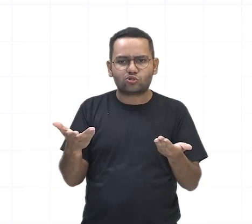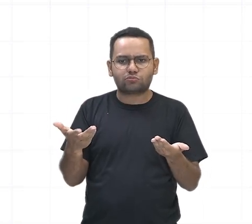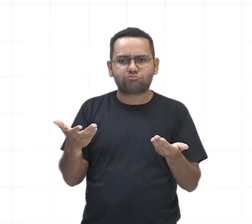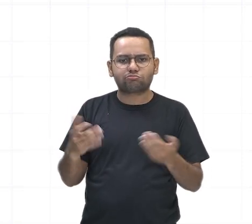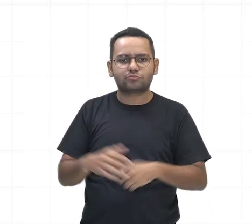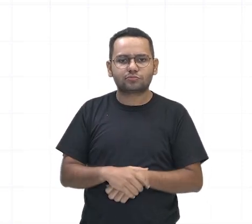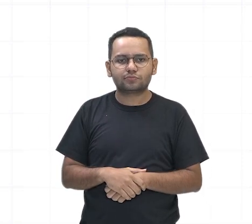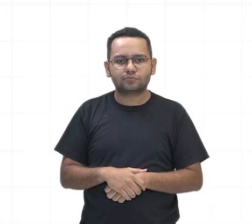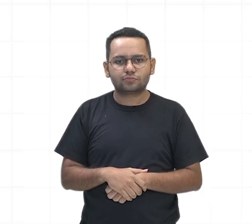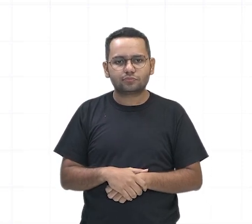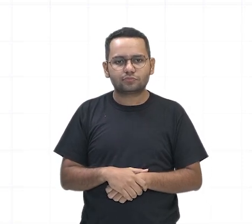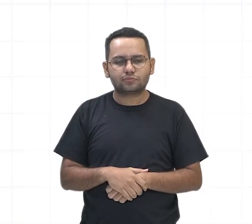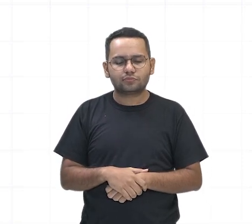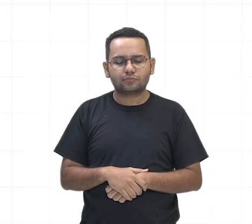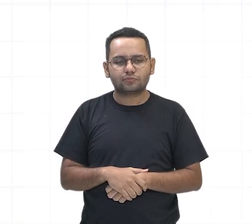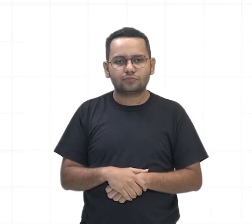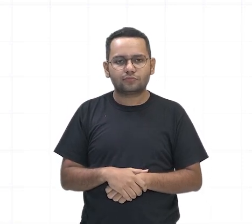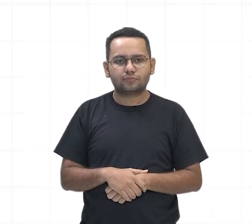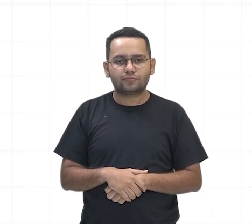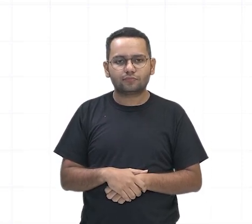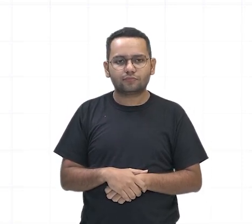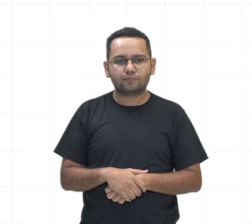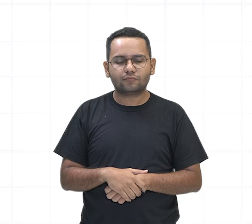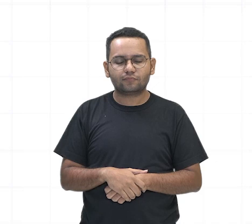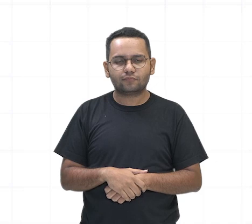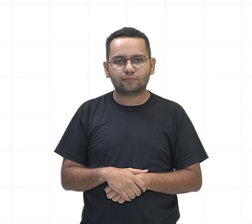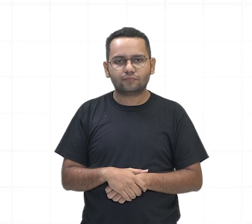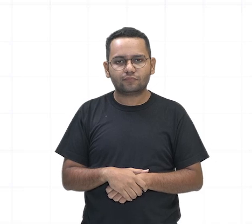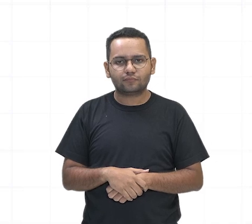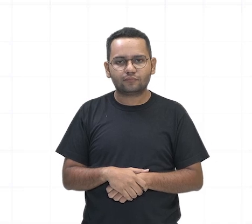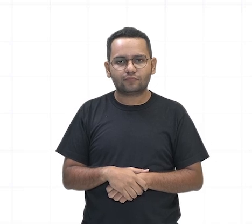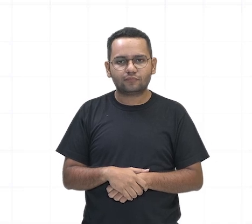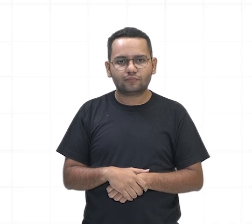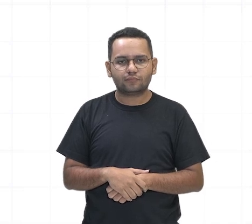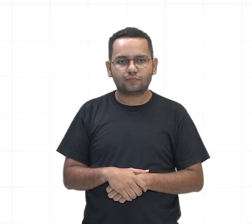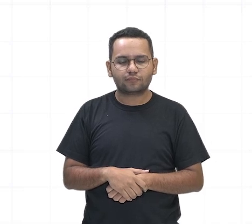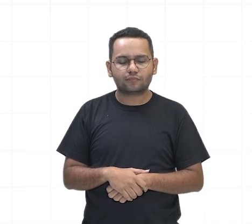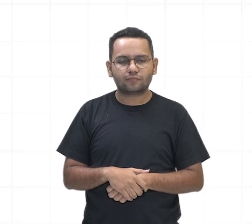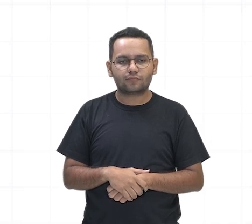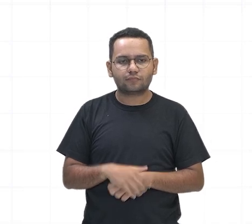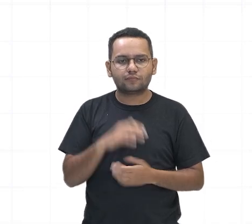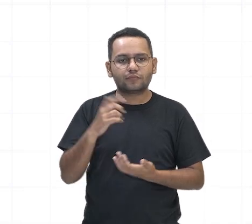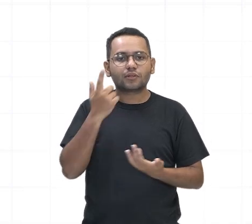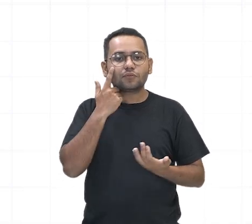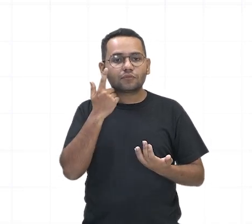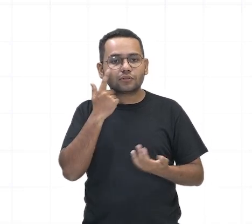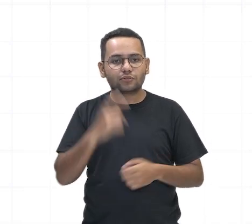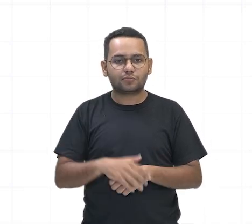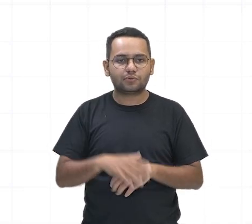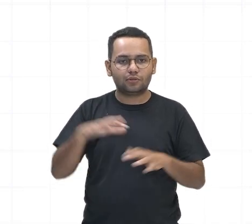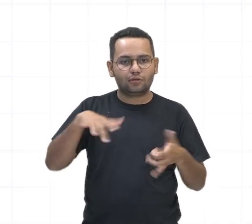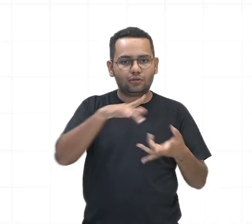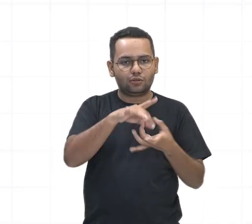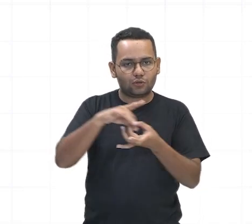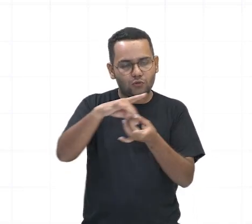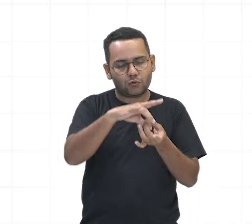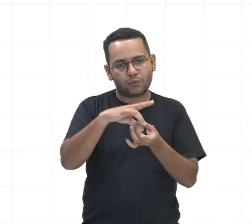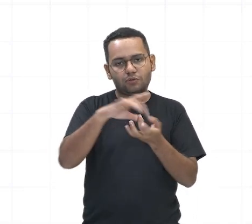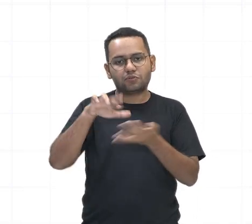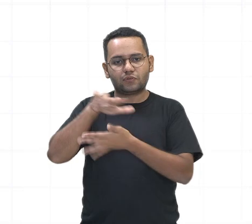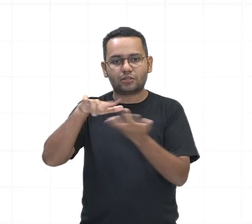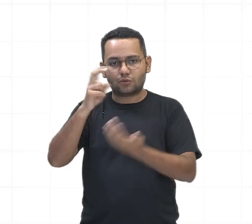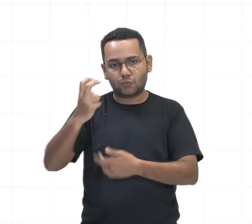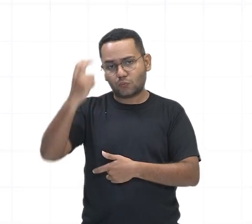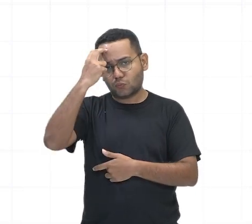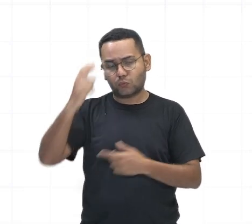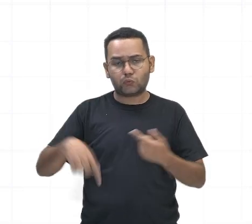moderno. Né? E aqui a gente pode pensar na globalização e na diversidade cultural, a